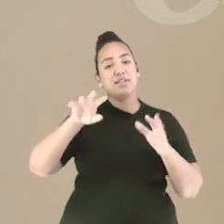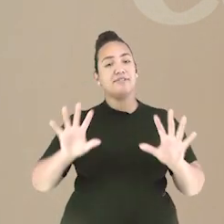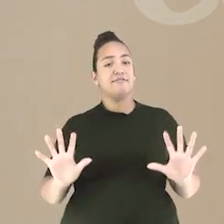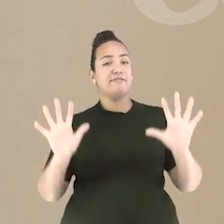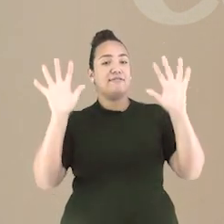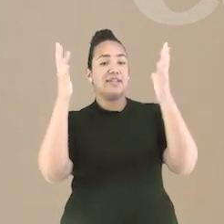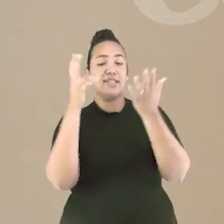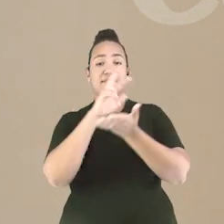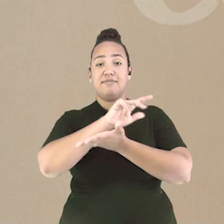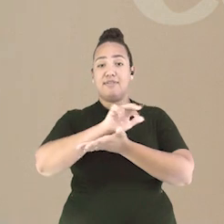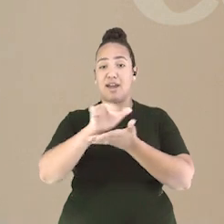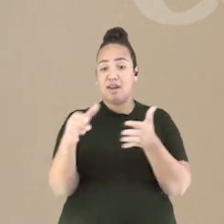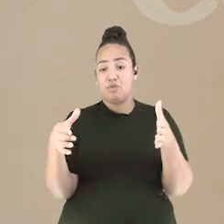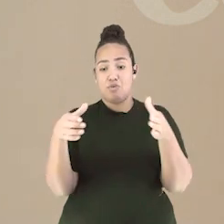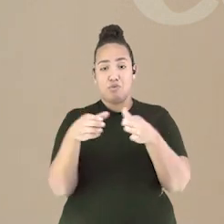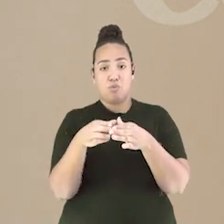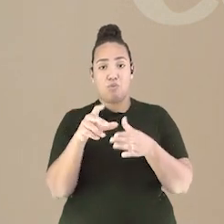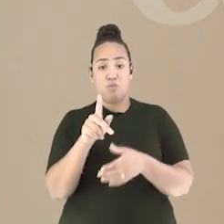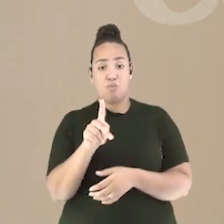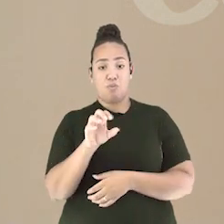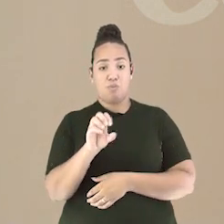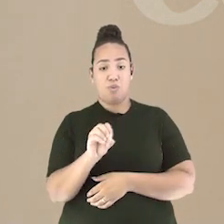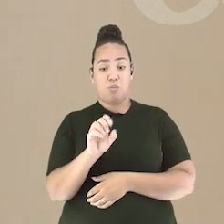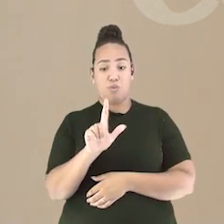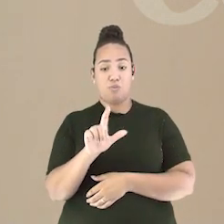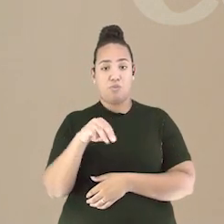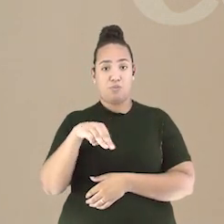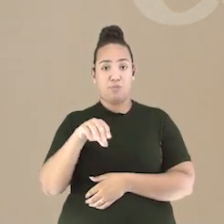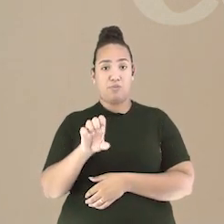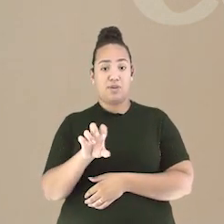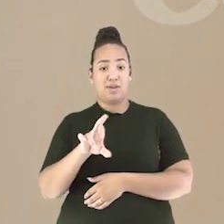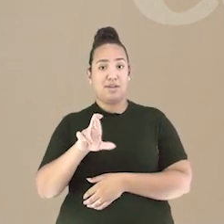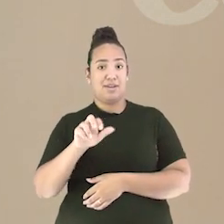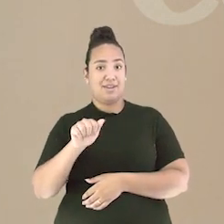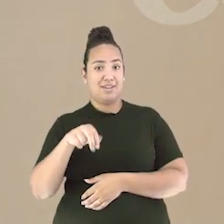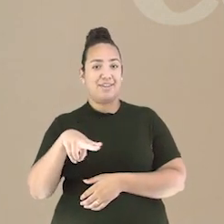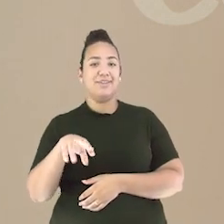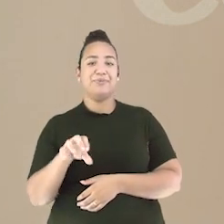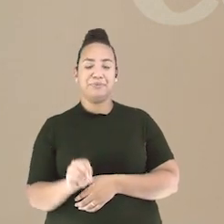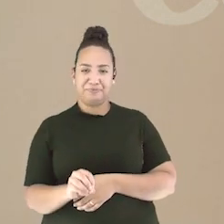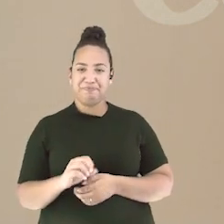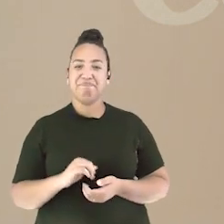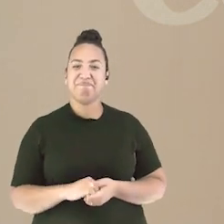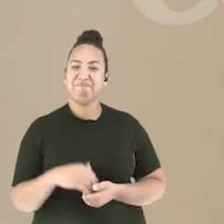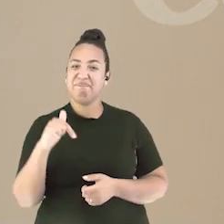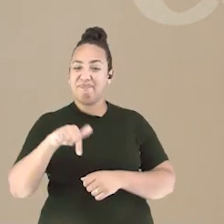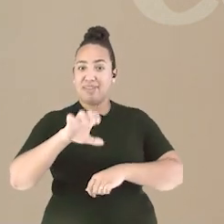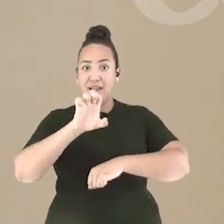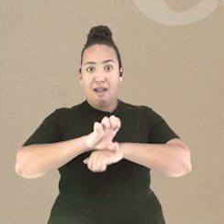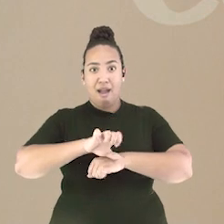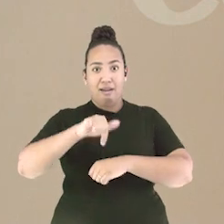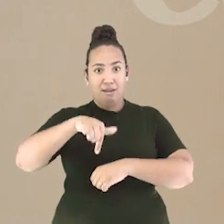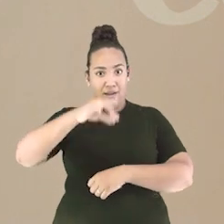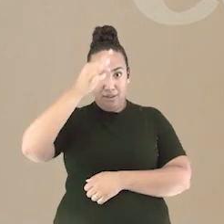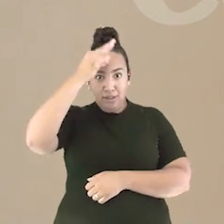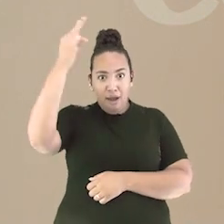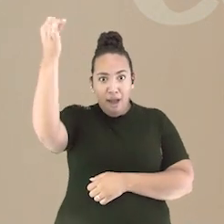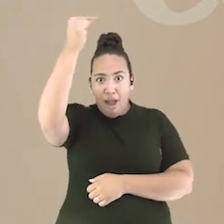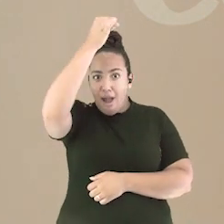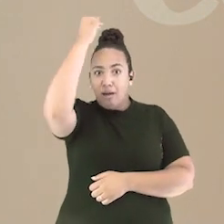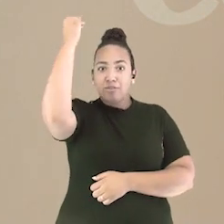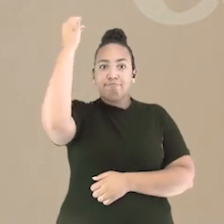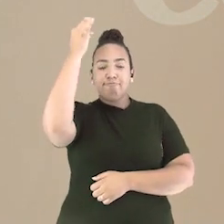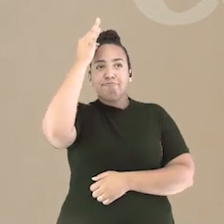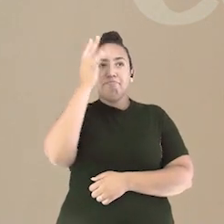danças e diversos festivais pomeranos também fazem parte da nossa cultura. Nosso estado é tão vasto culturalmente